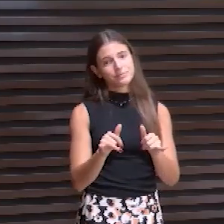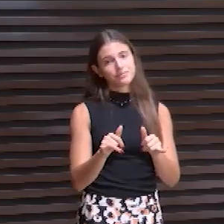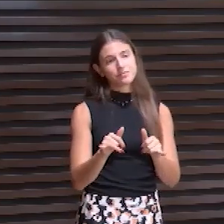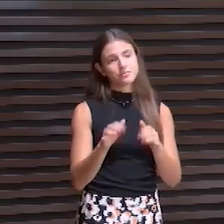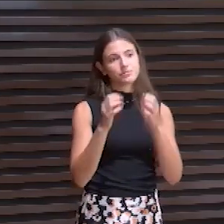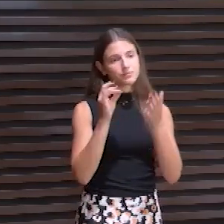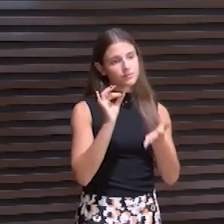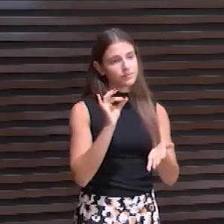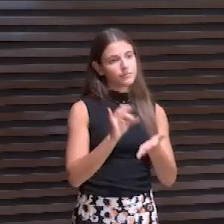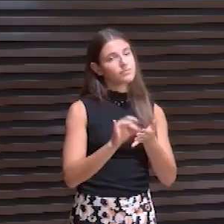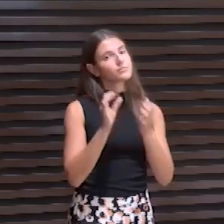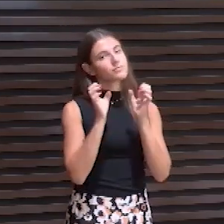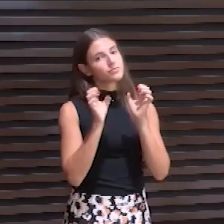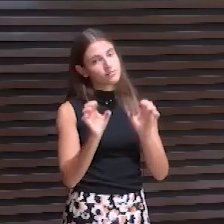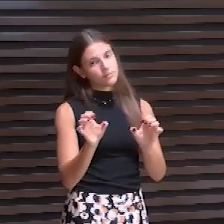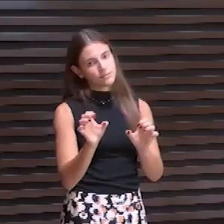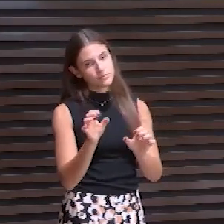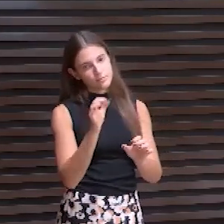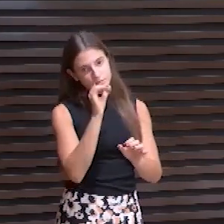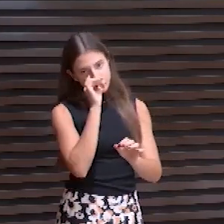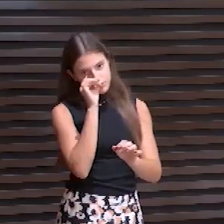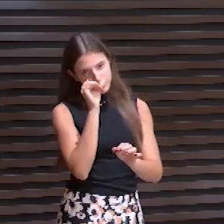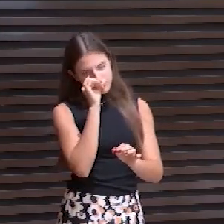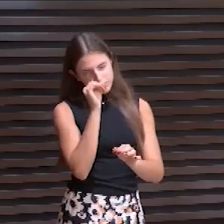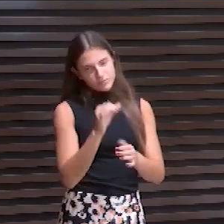Hoje as pessoas, elas querem...